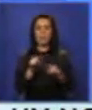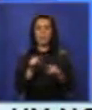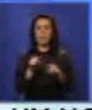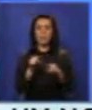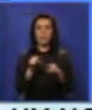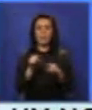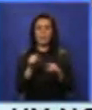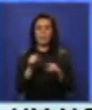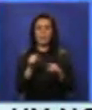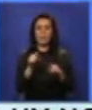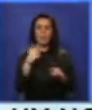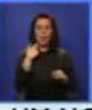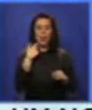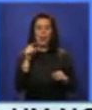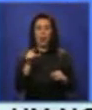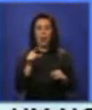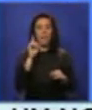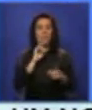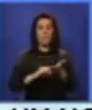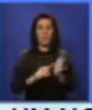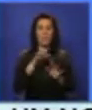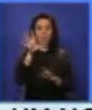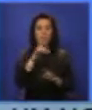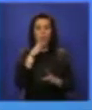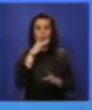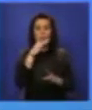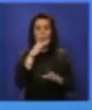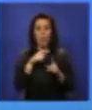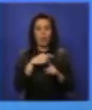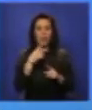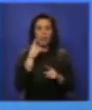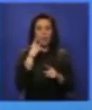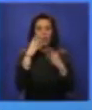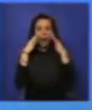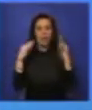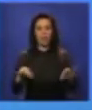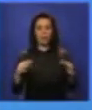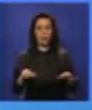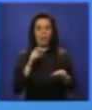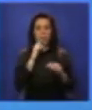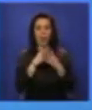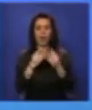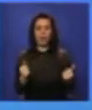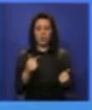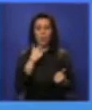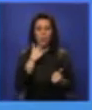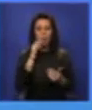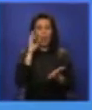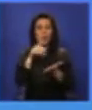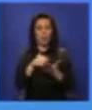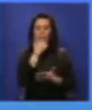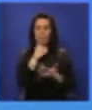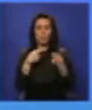esta pequenina peça tem a vantagem de ir buscar a cor ao dente. Portanto, em termos de naturalidade, conseguem-se resultados bastante